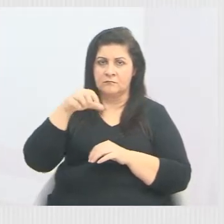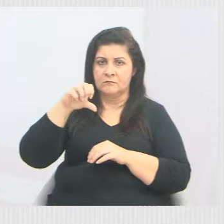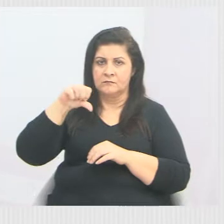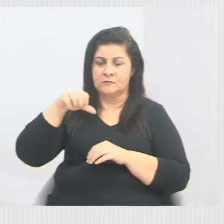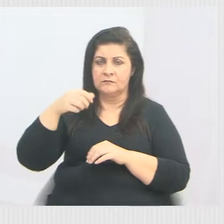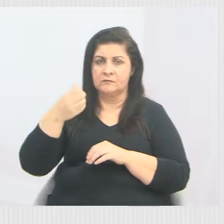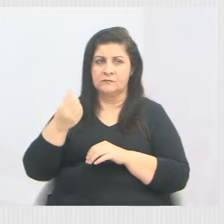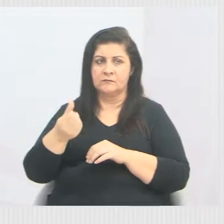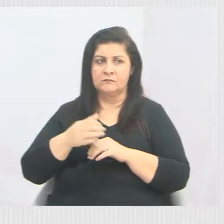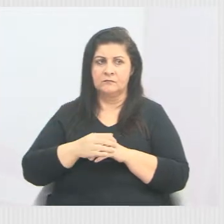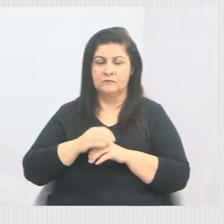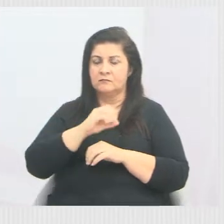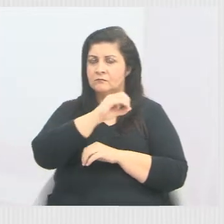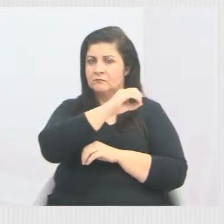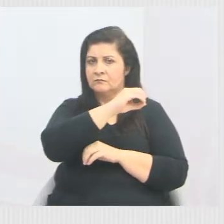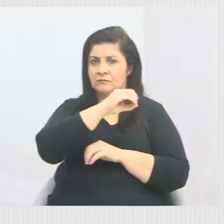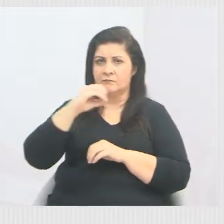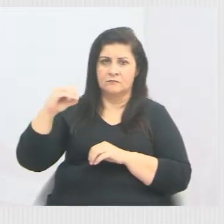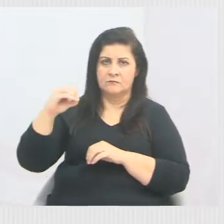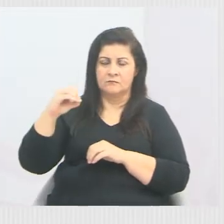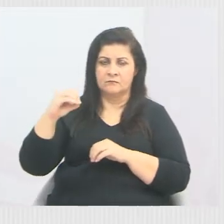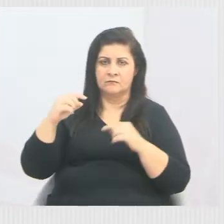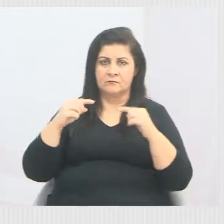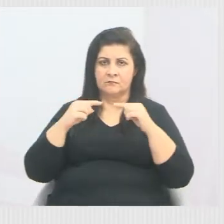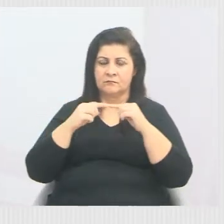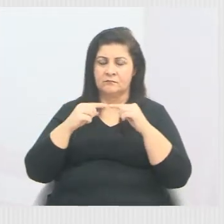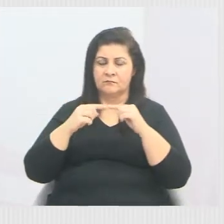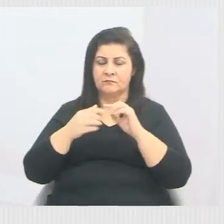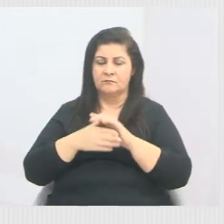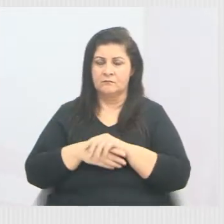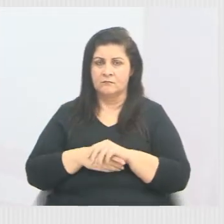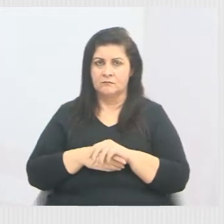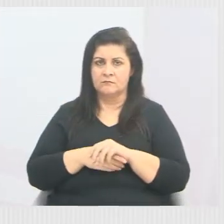4.896.000 e nada alcançado, né? Nessa